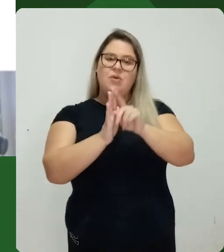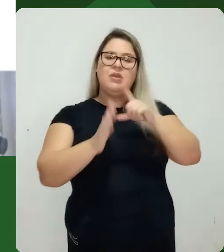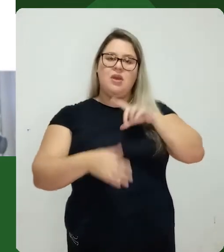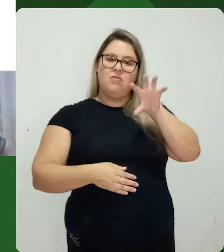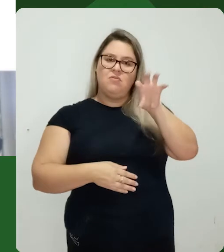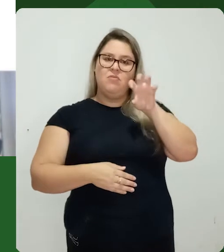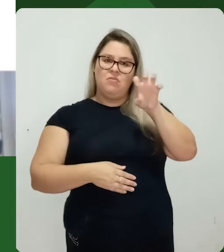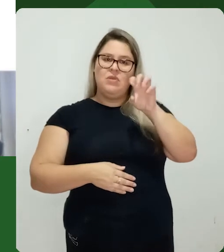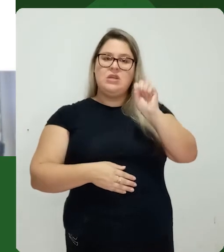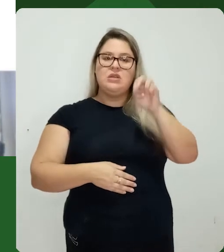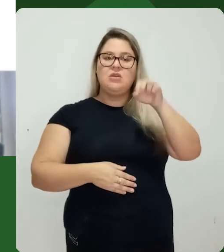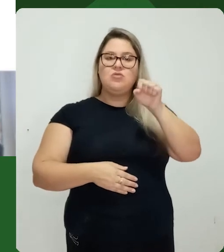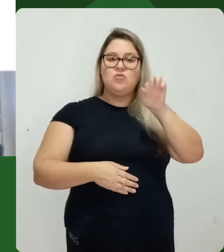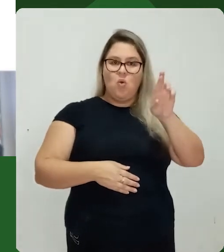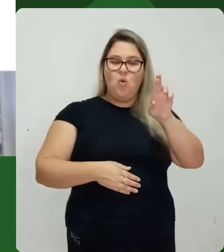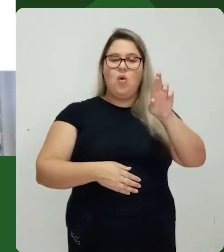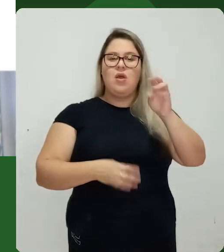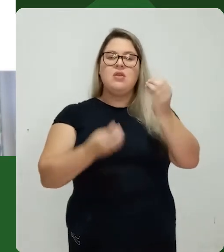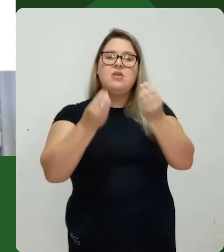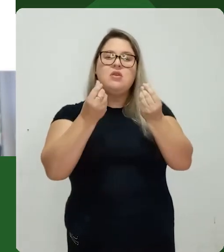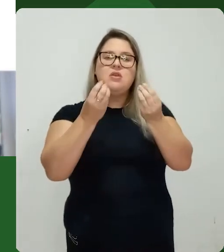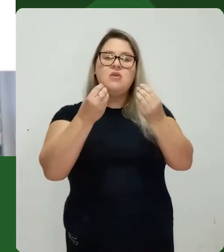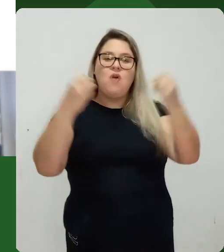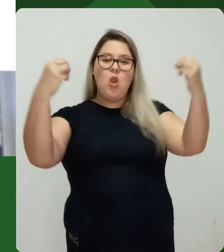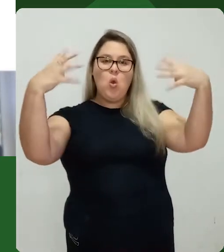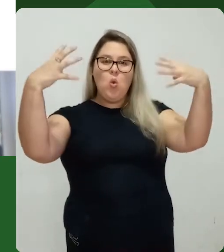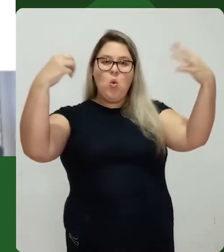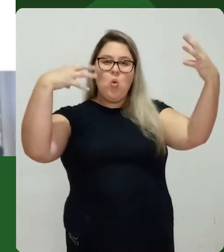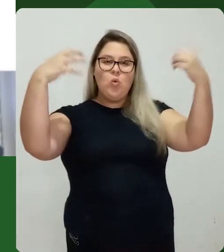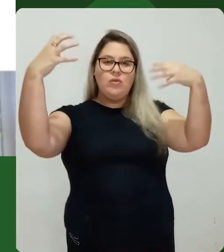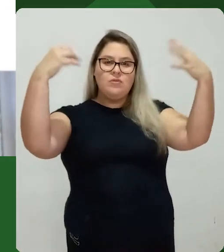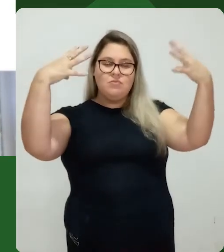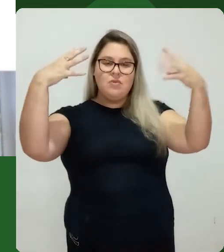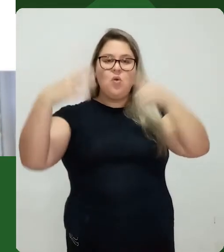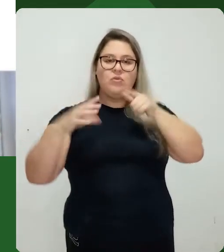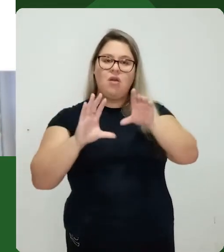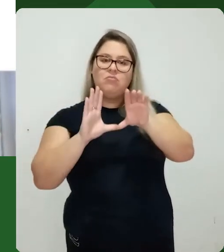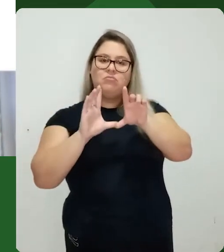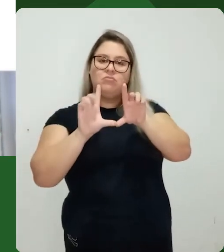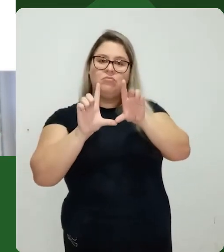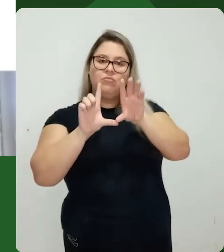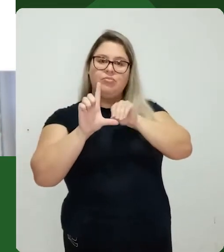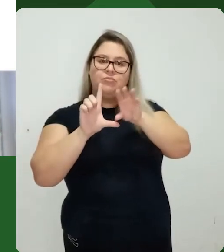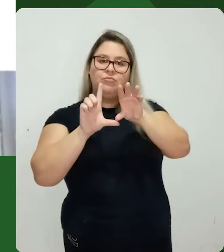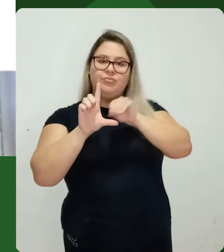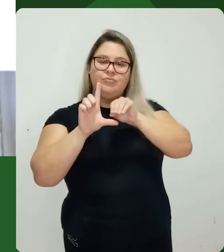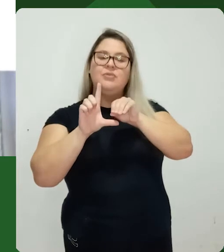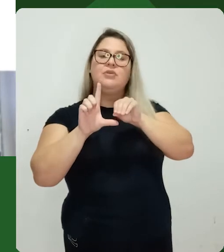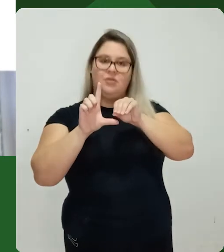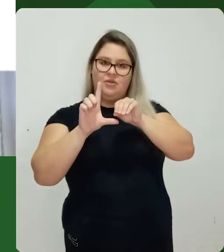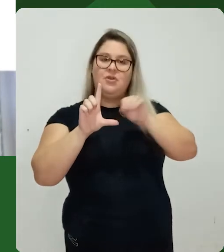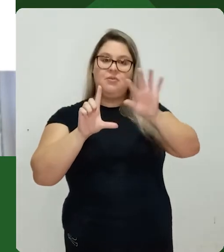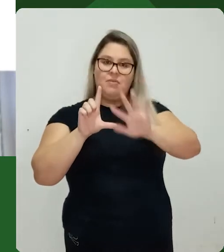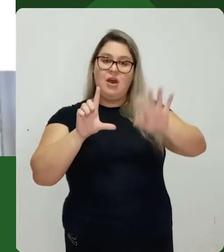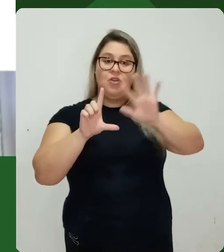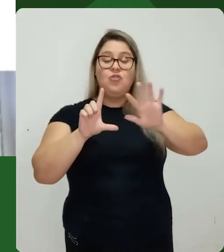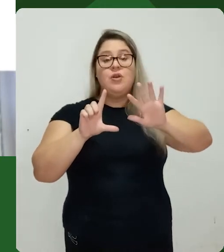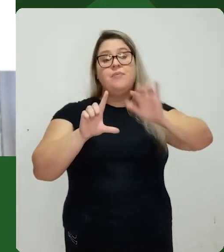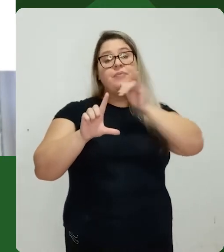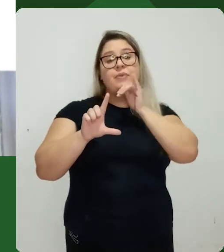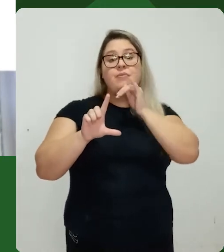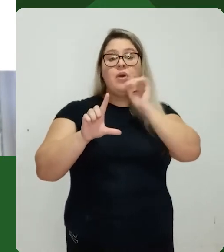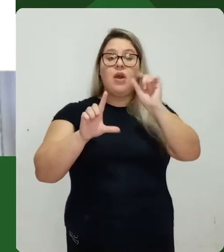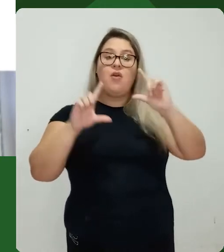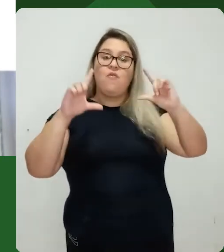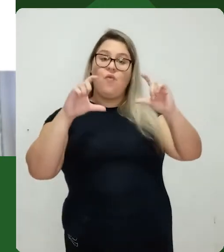assim, vão ser câmeras digitais. Aí tem um sensor que é sensível à luz, ele vai ser sensibilizado e vai registrar então a imagem. Ou no passado,